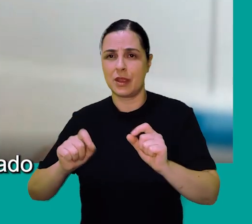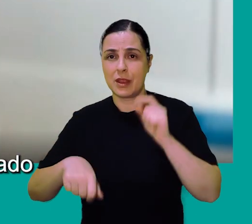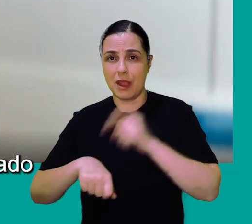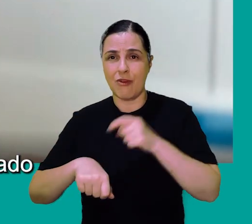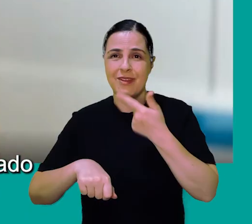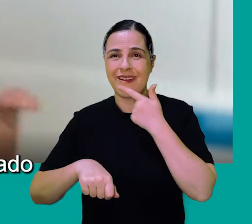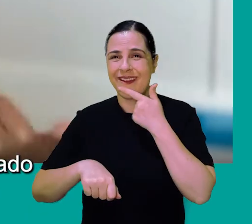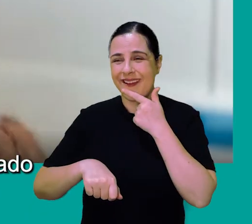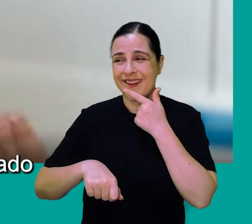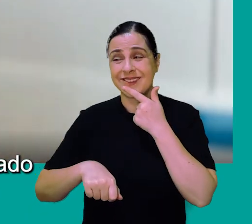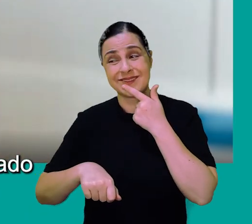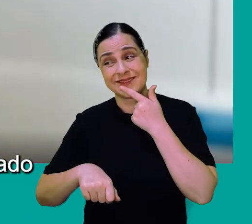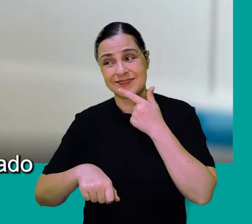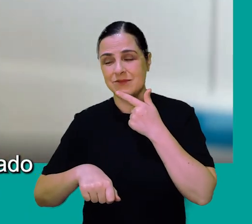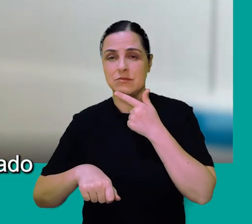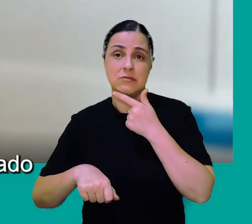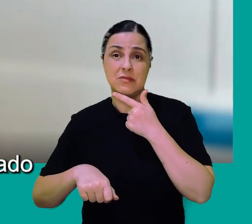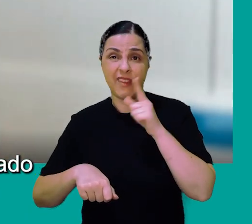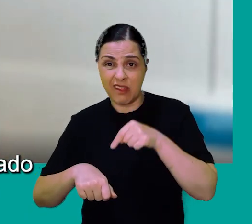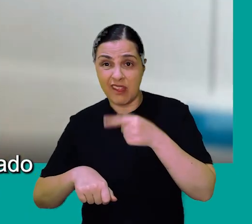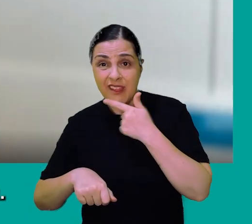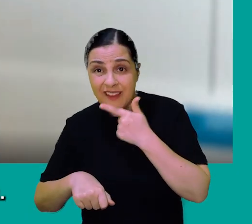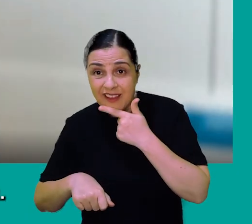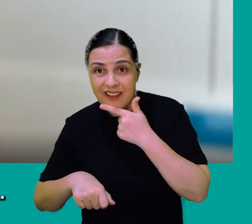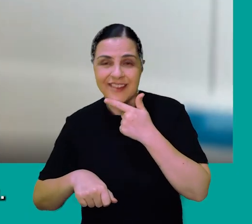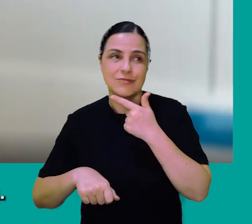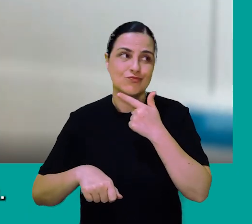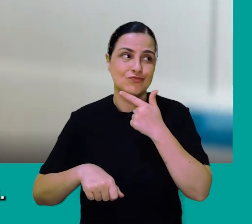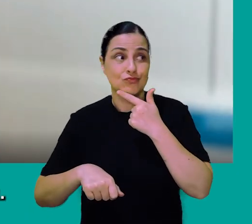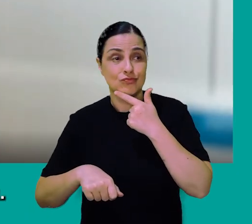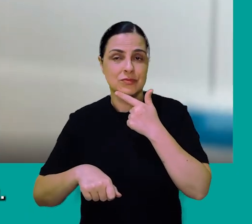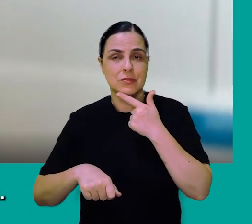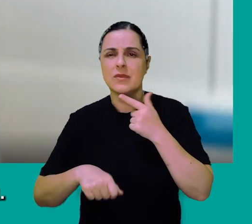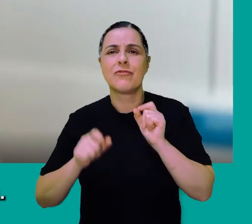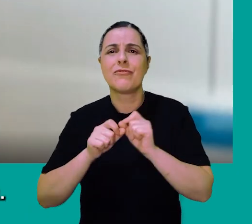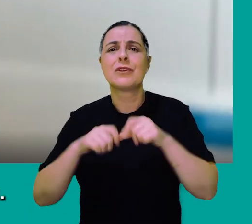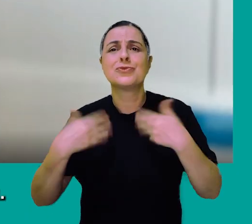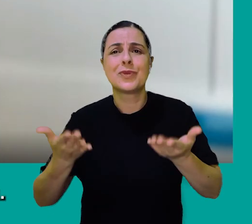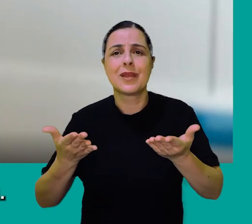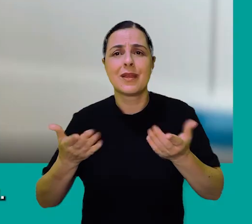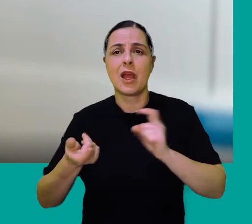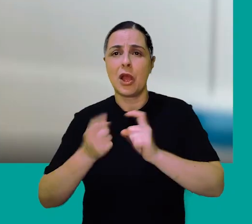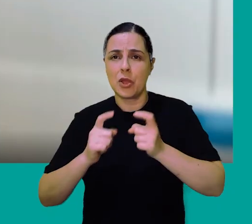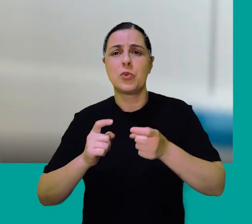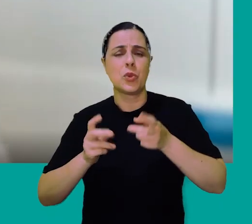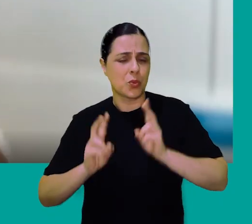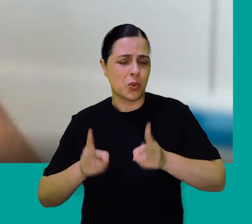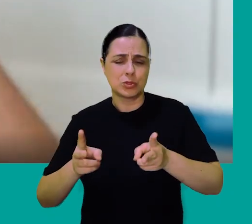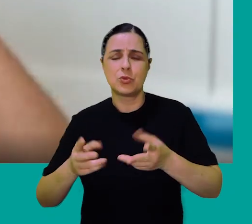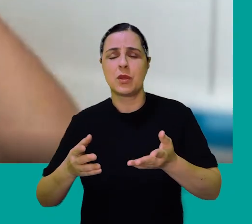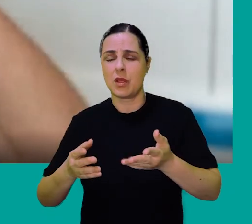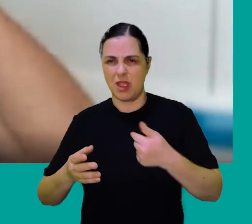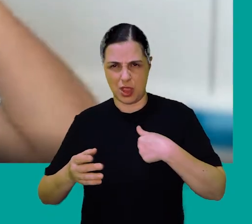acho engraçado, não é engraçado, não, sabe, tipo... E aí? Aí a reunião continua, também não posso